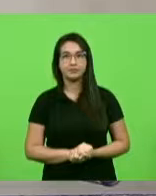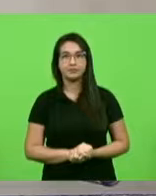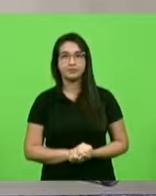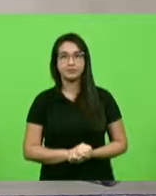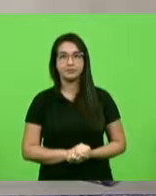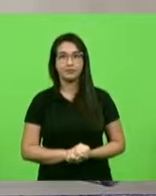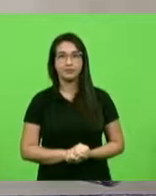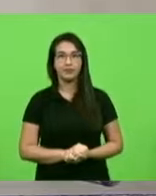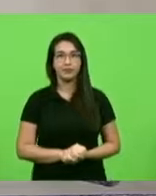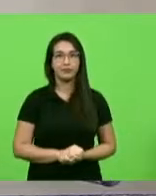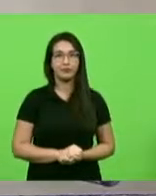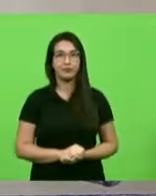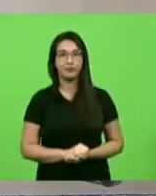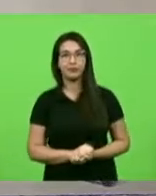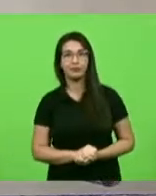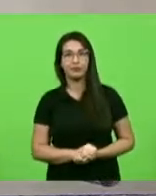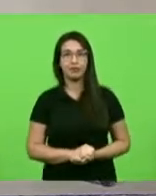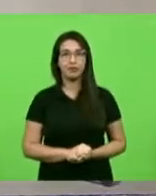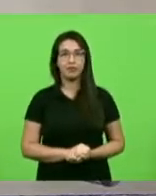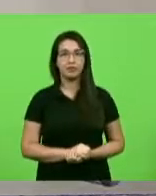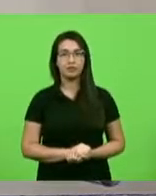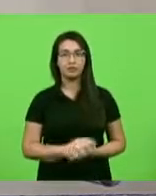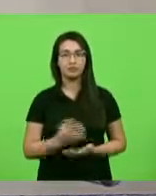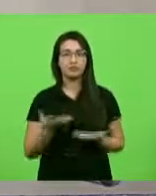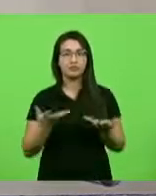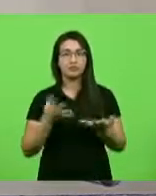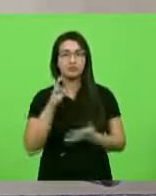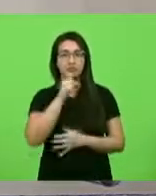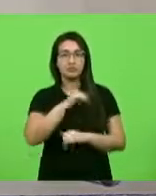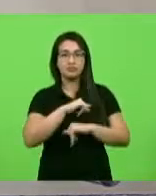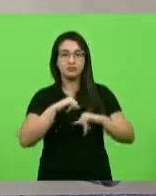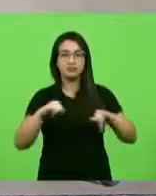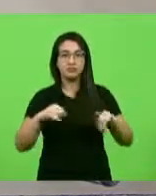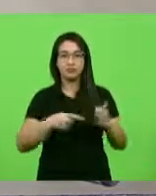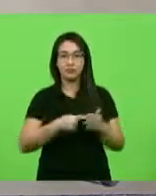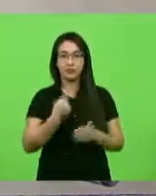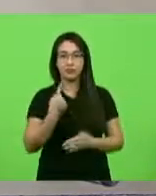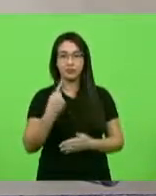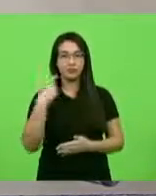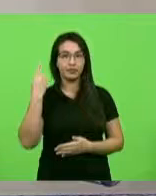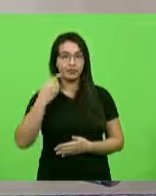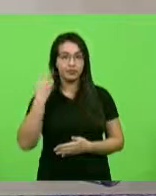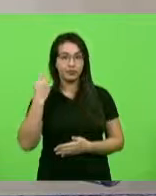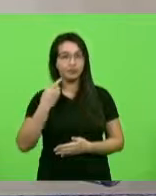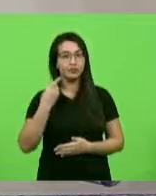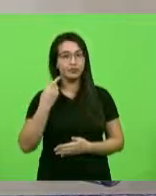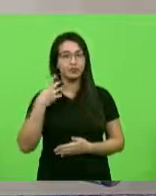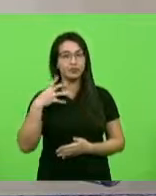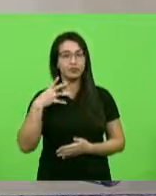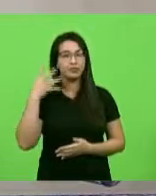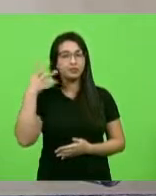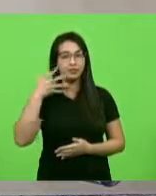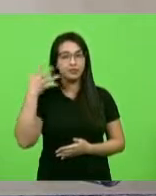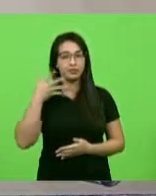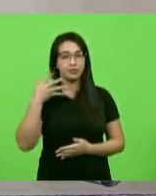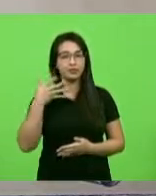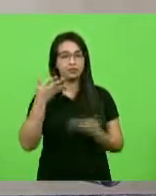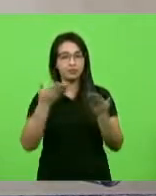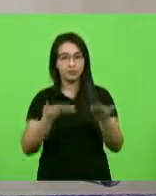Traremos em breves comunicações o primeiro deputado escrito, sargento Lima, por 10 minutos, deputado.